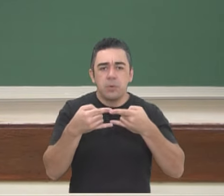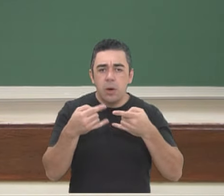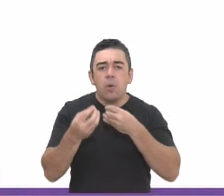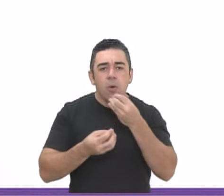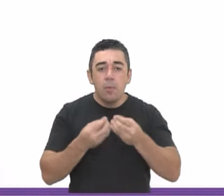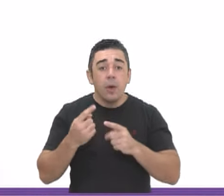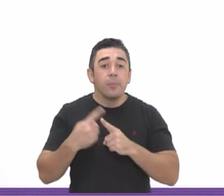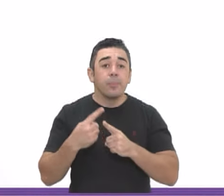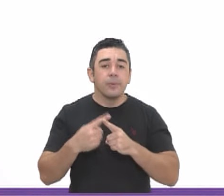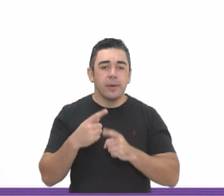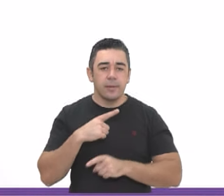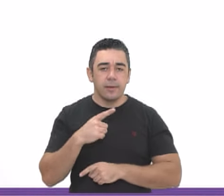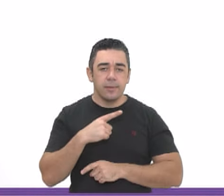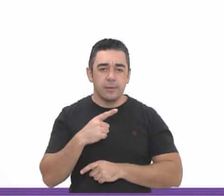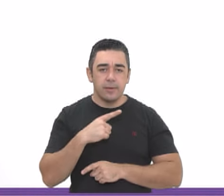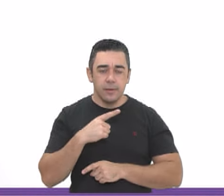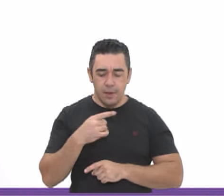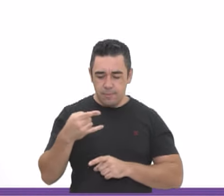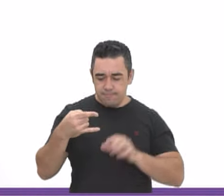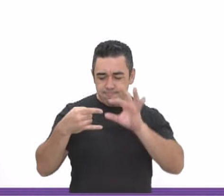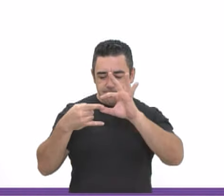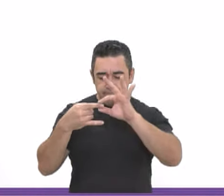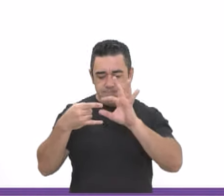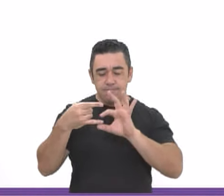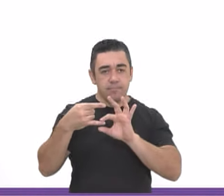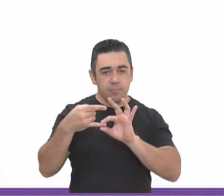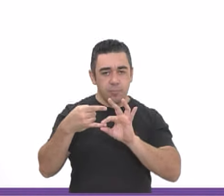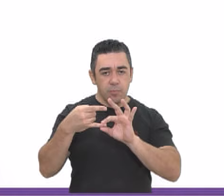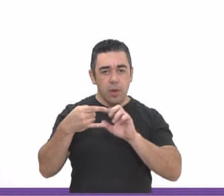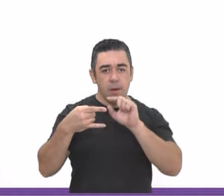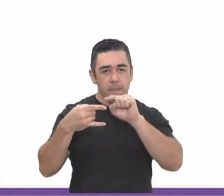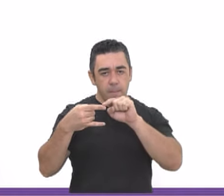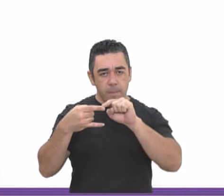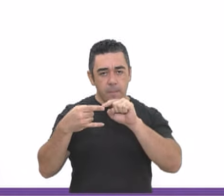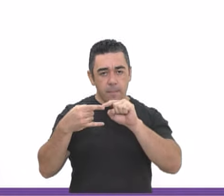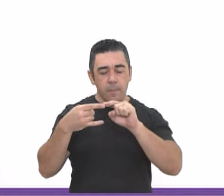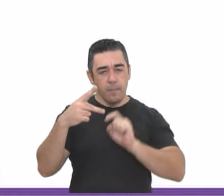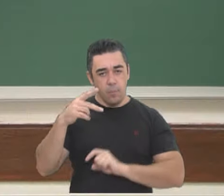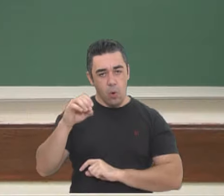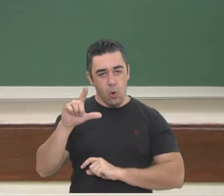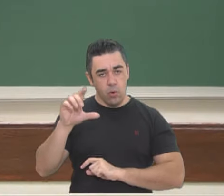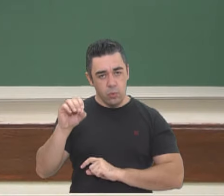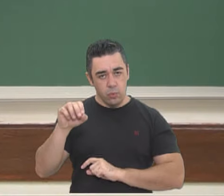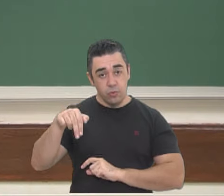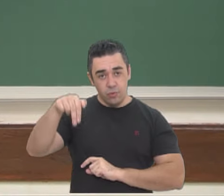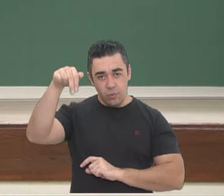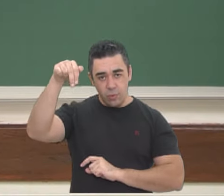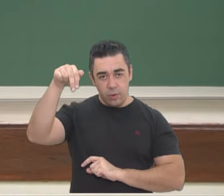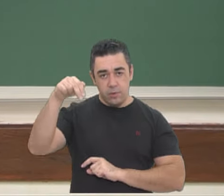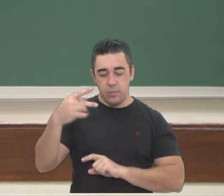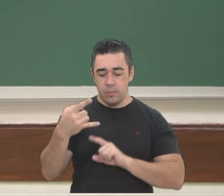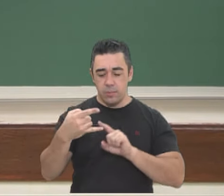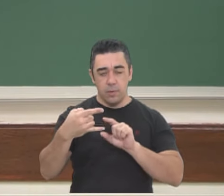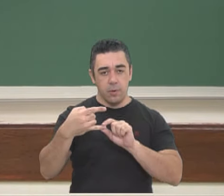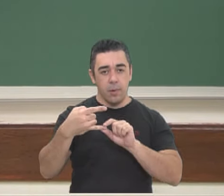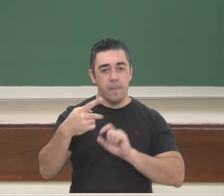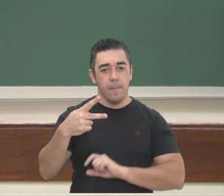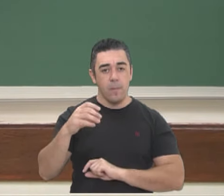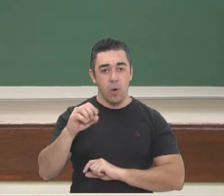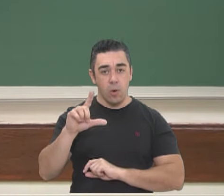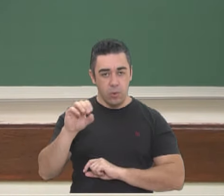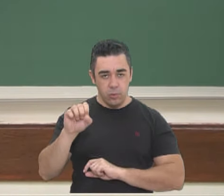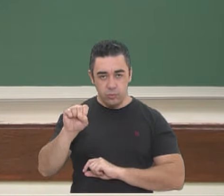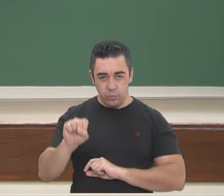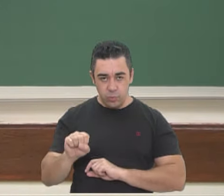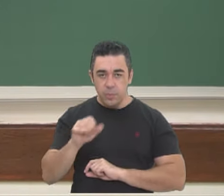interação se deve a presença dos polos que polos polo norte e polo sul quando o aproximo dois irmãos que